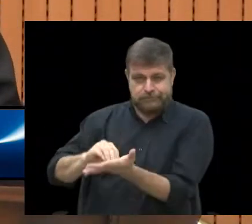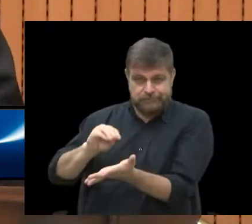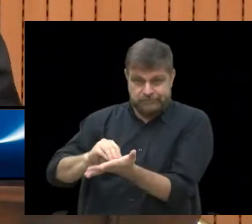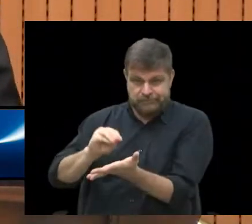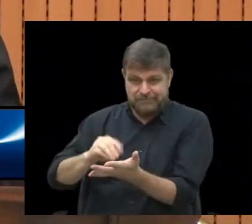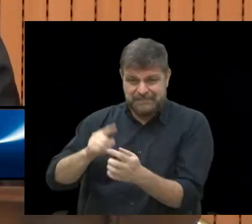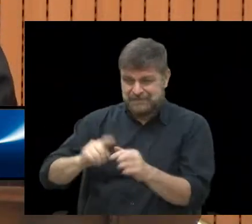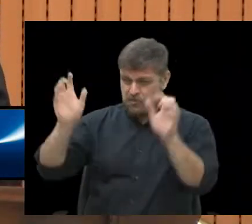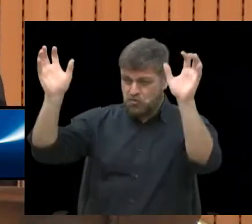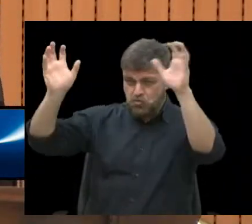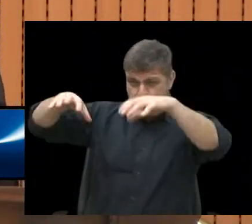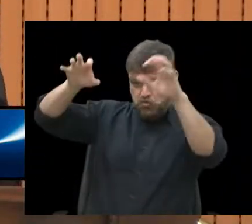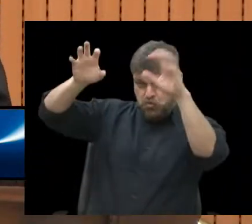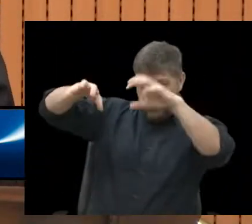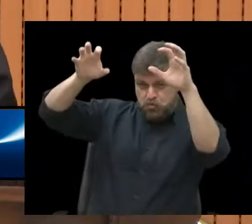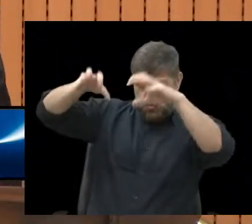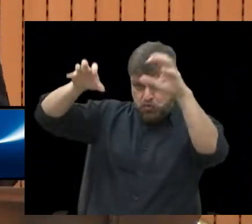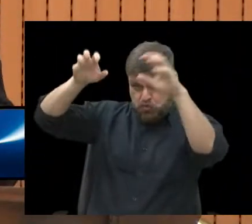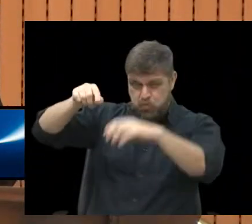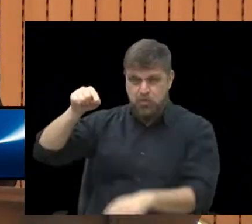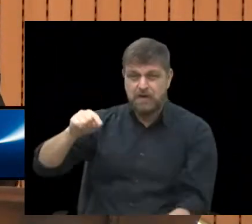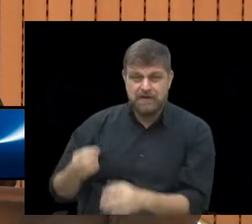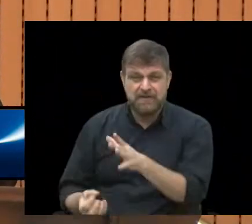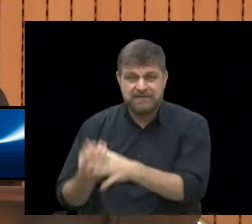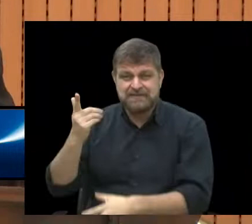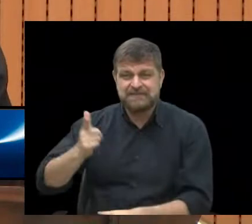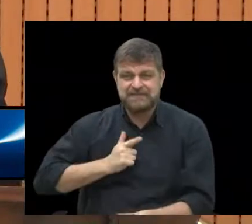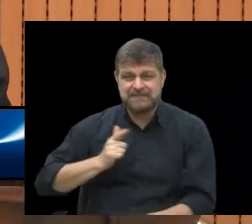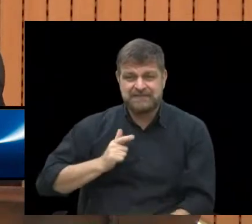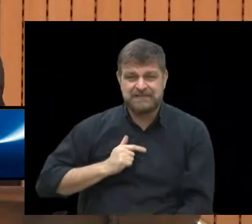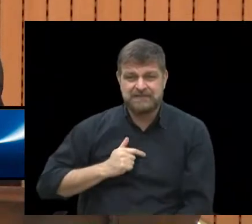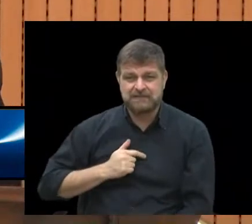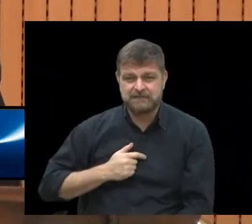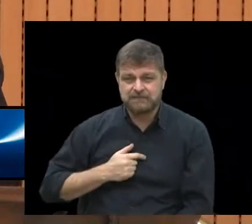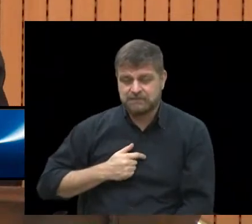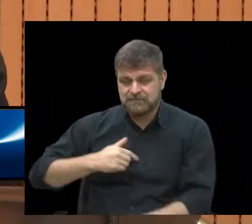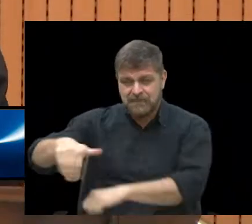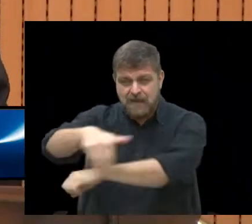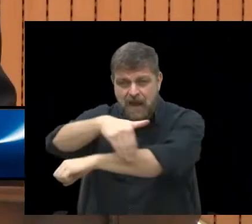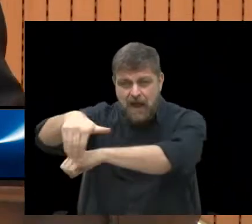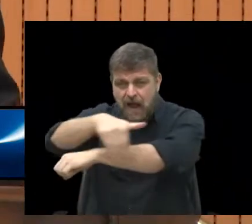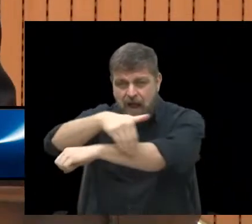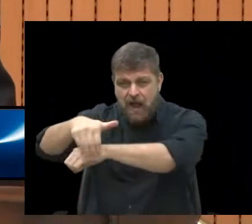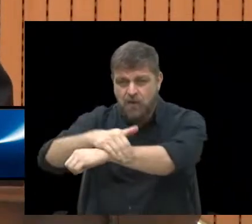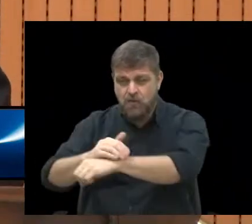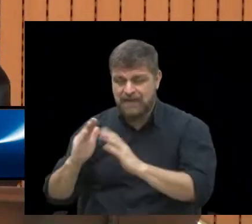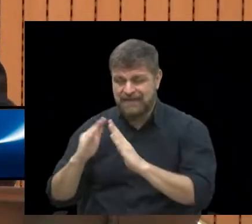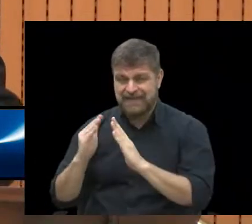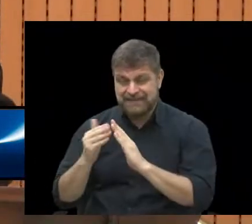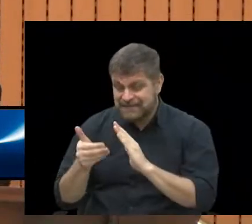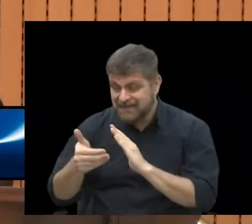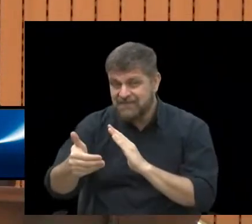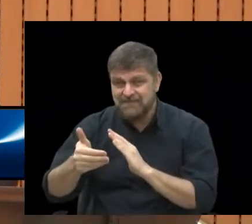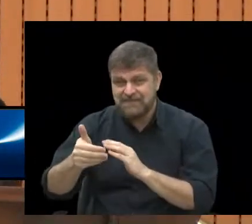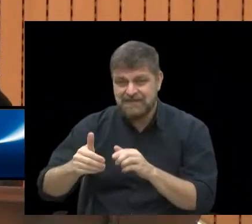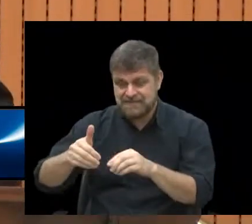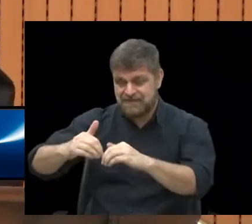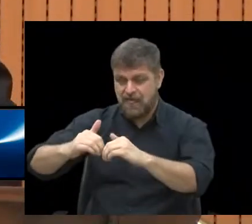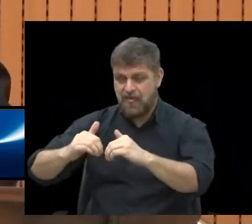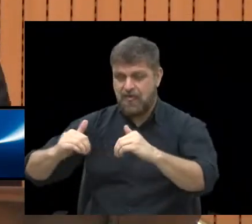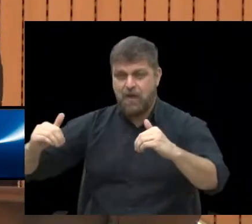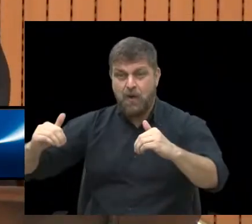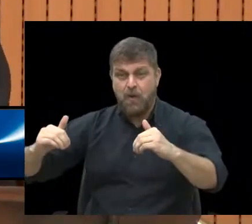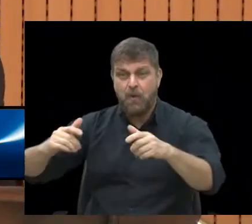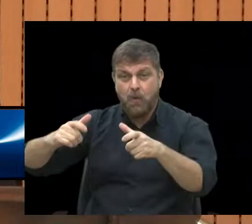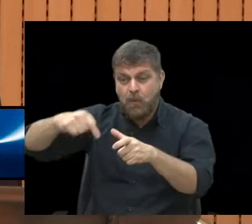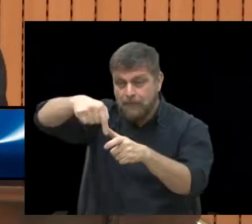as chuvas recorrentes que hoje aconteceram ali, abriu-se no meio da via, né, na frente da casa das pessoas, uma vala. Quando fala